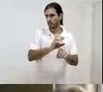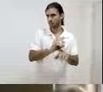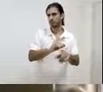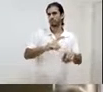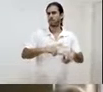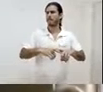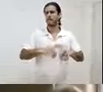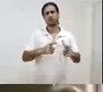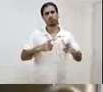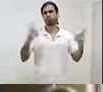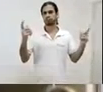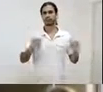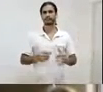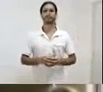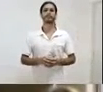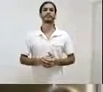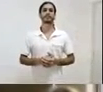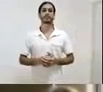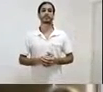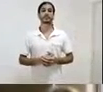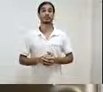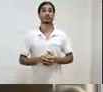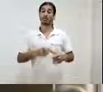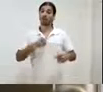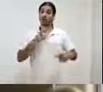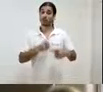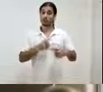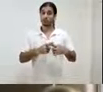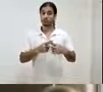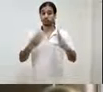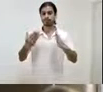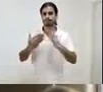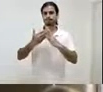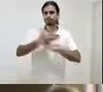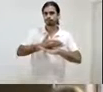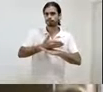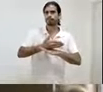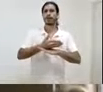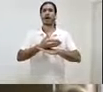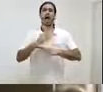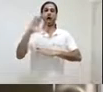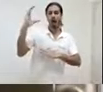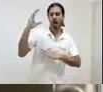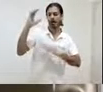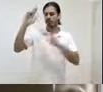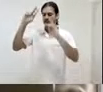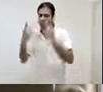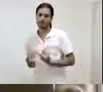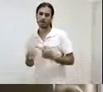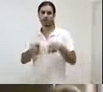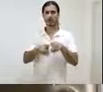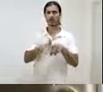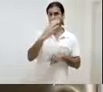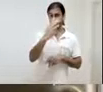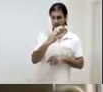a pesquisa qualitativa, ela atravessa as ciências humanas sociais o tempo todo, não é? Então, pode passar aí. pedi ajuda aí